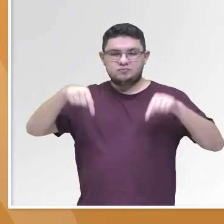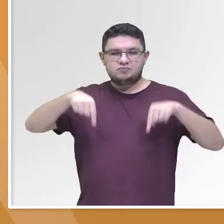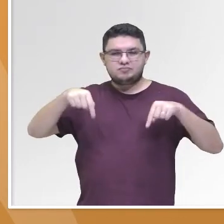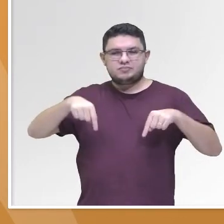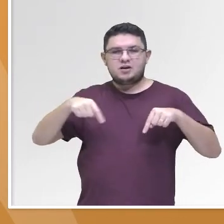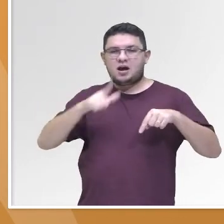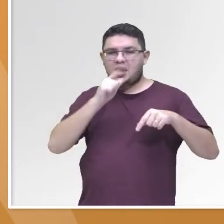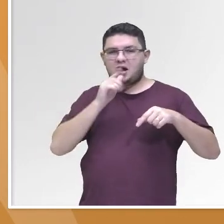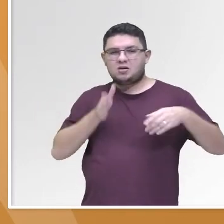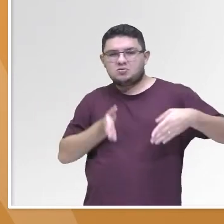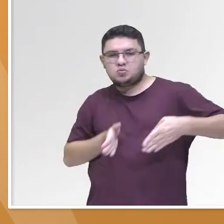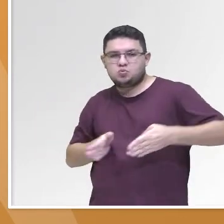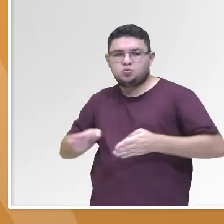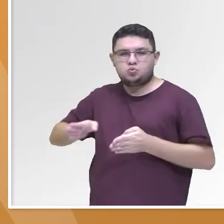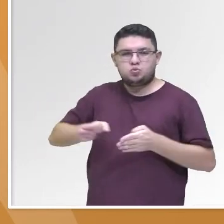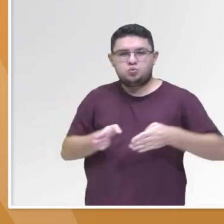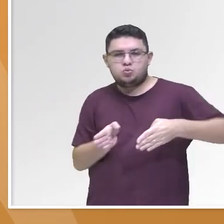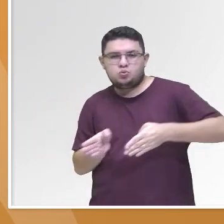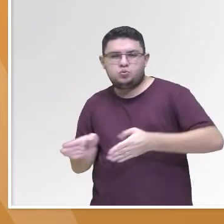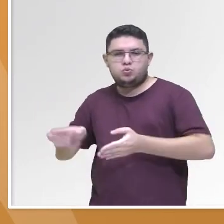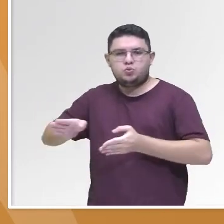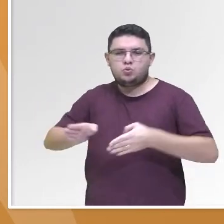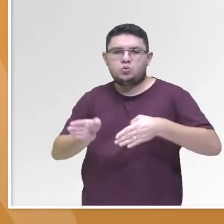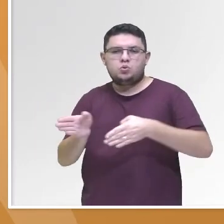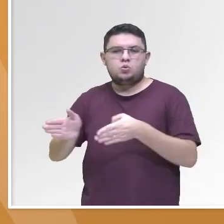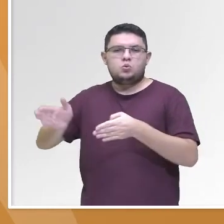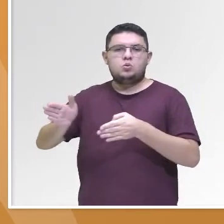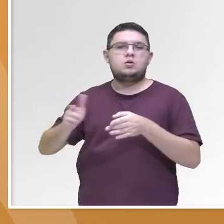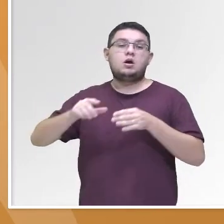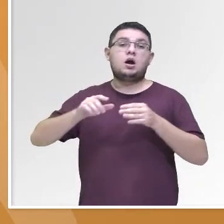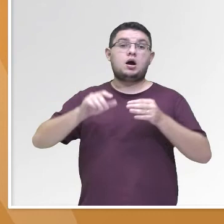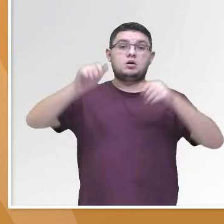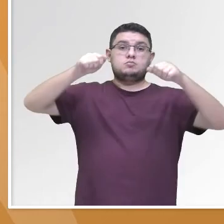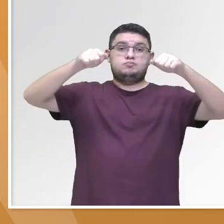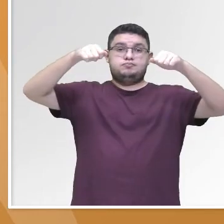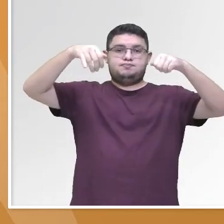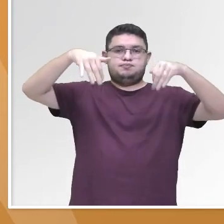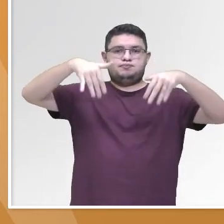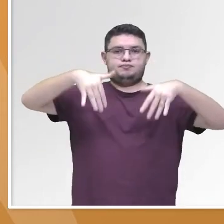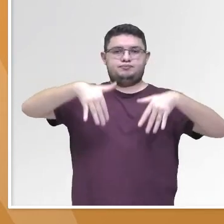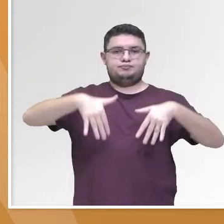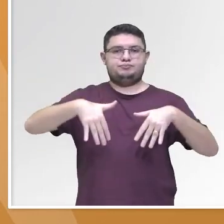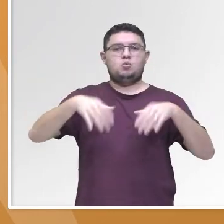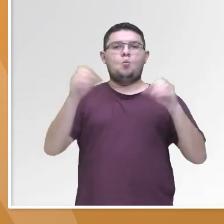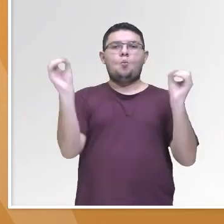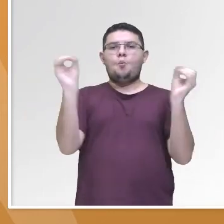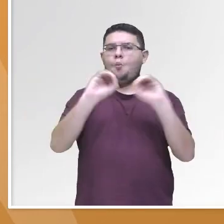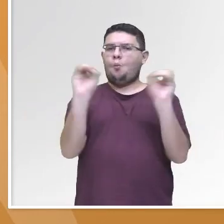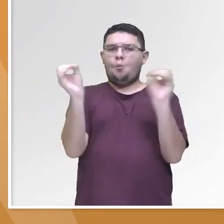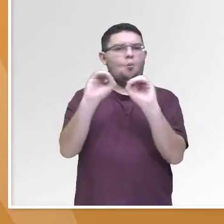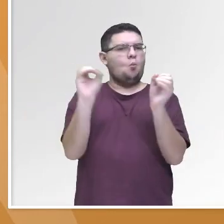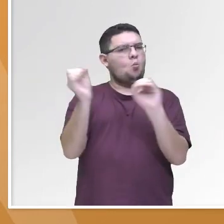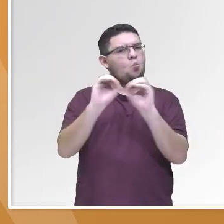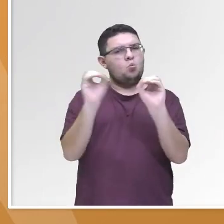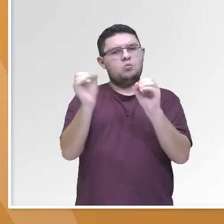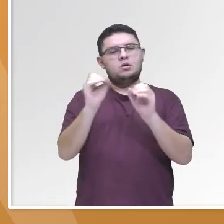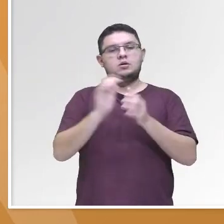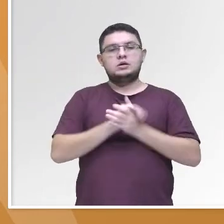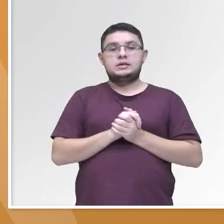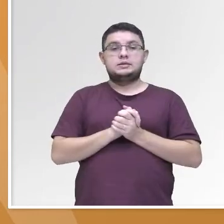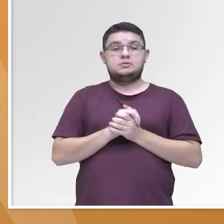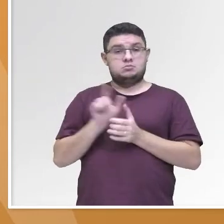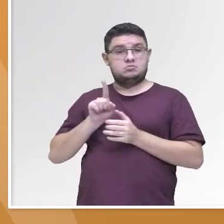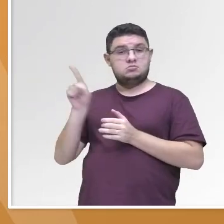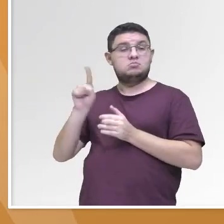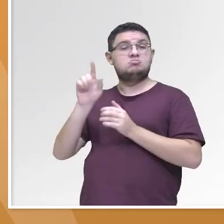chorume ele não vai infiltrar aí para o lençol freático, né? Então isso seria o mais adequado